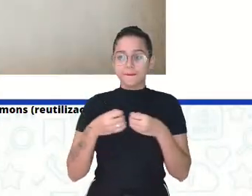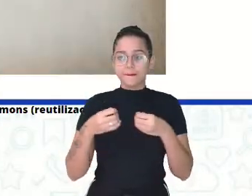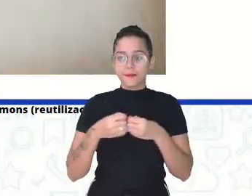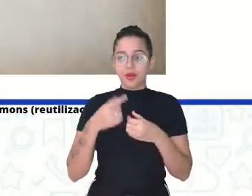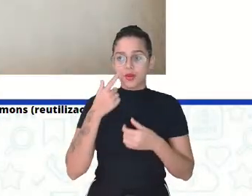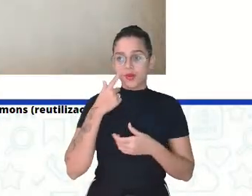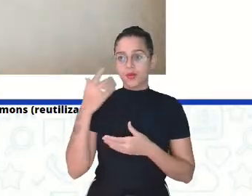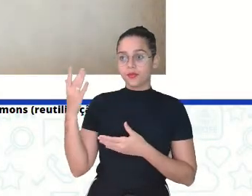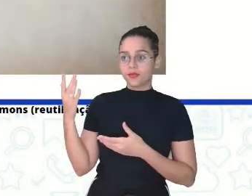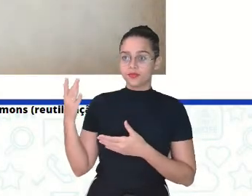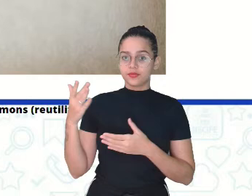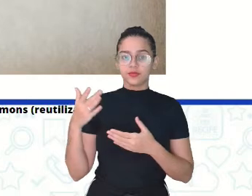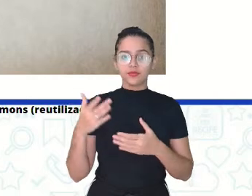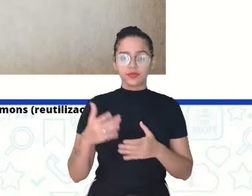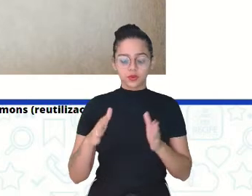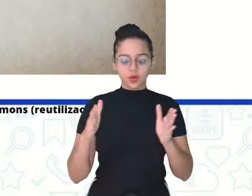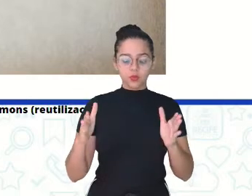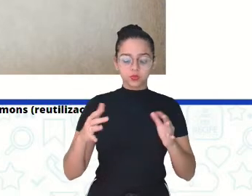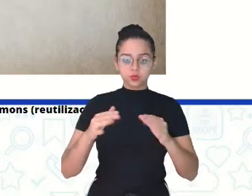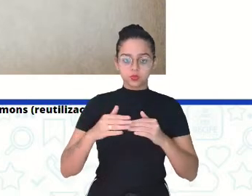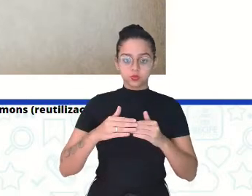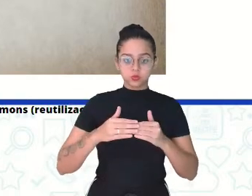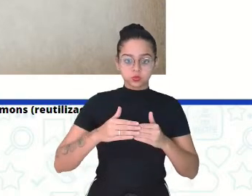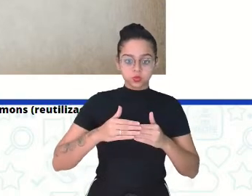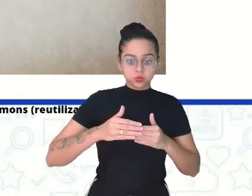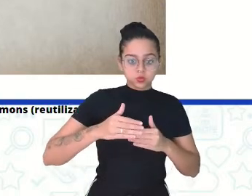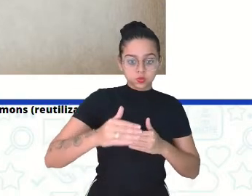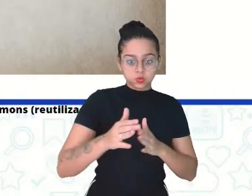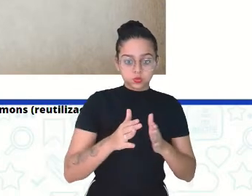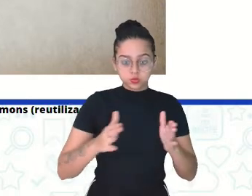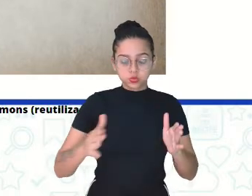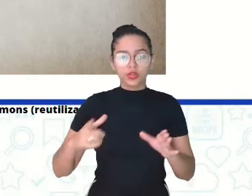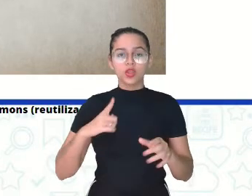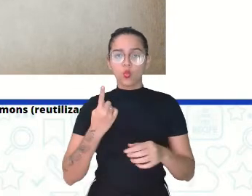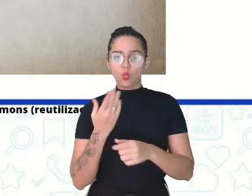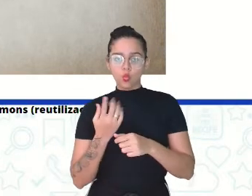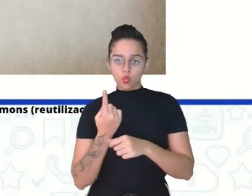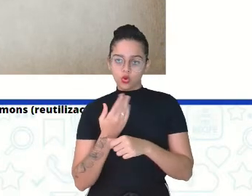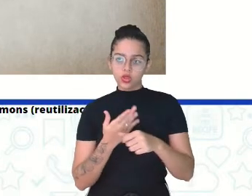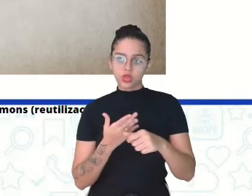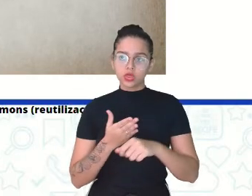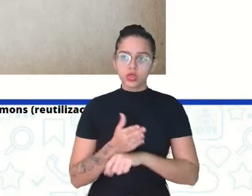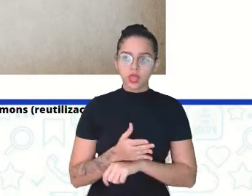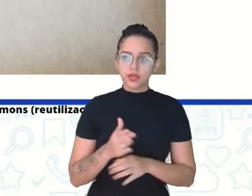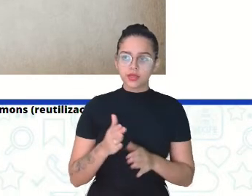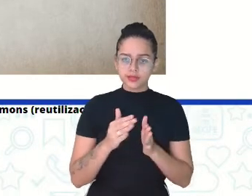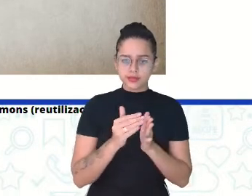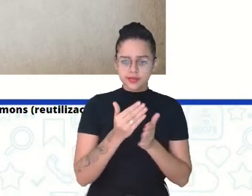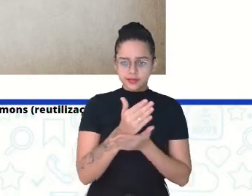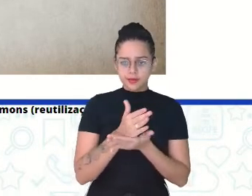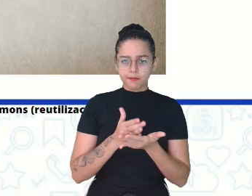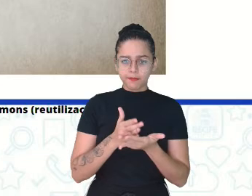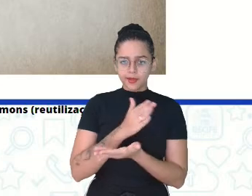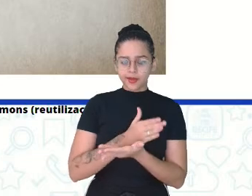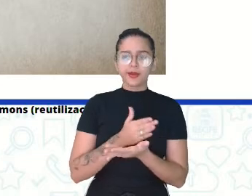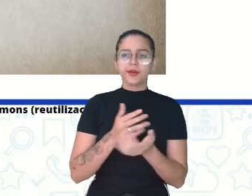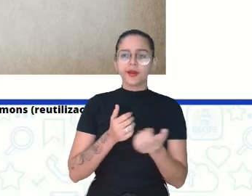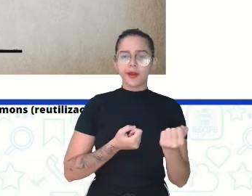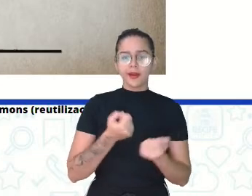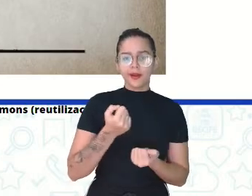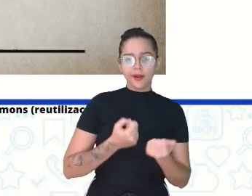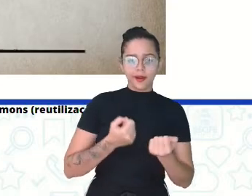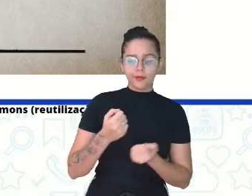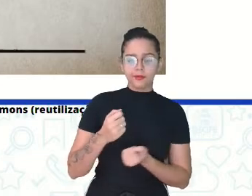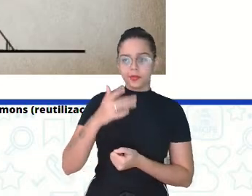As superquadras têm entrada única, que separa a área interna e as vias de circulação de carros. Os edifícios têm